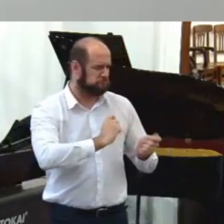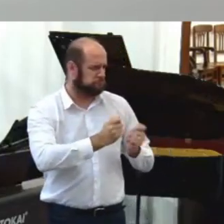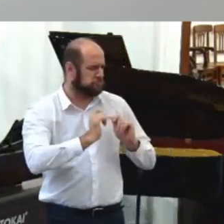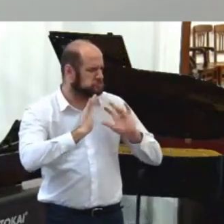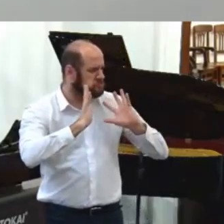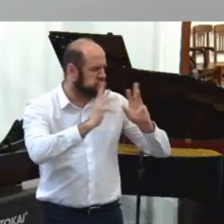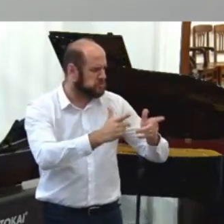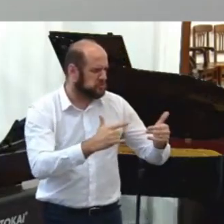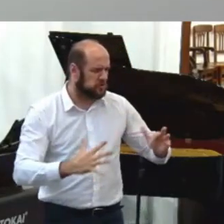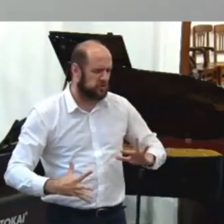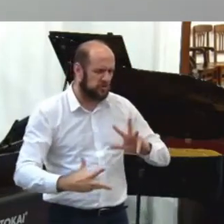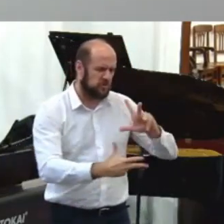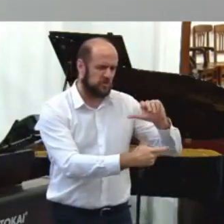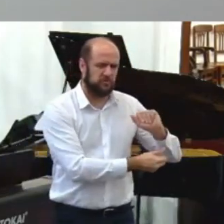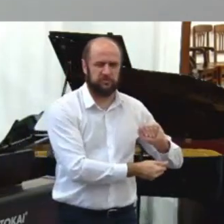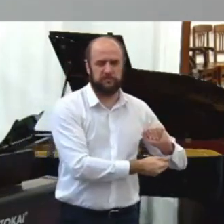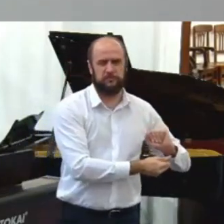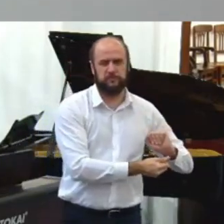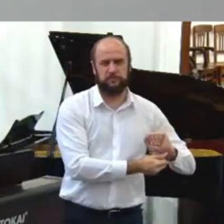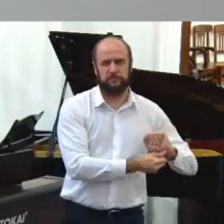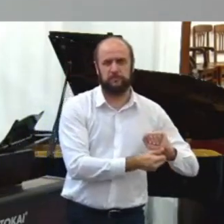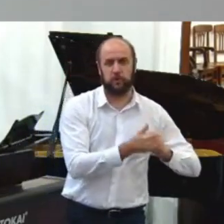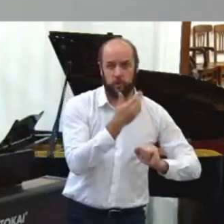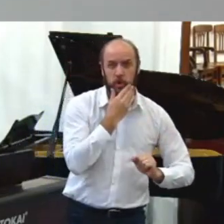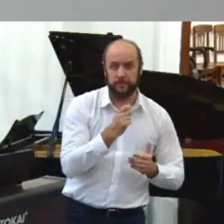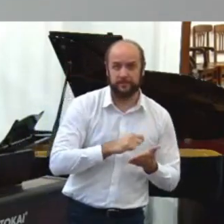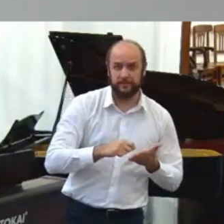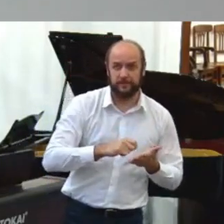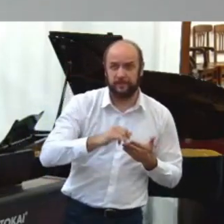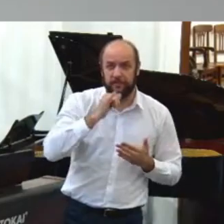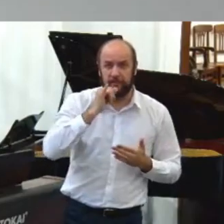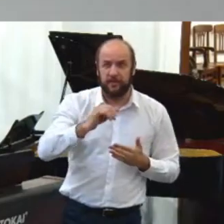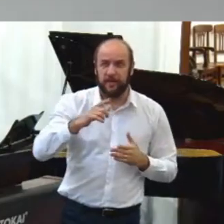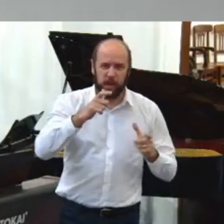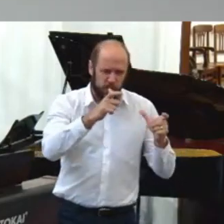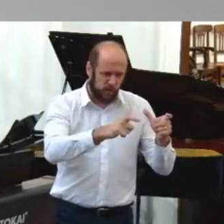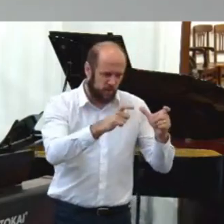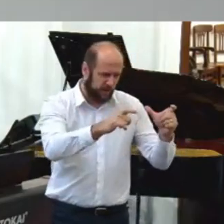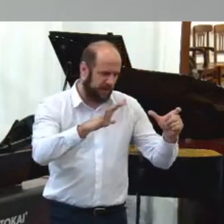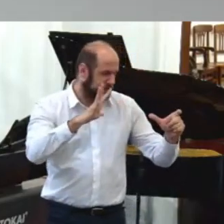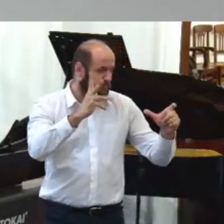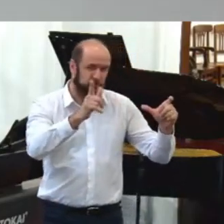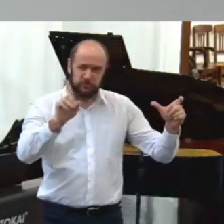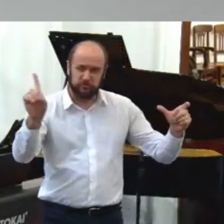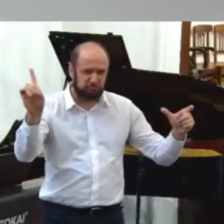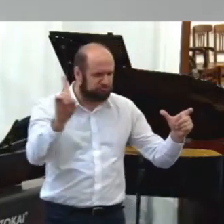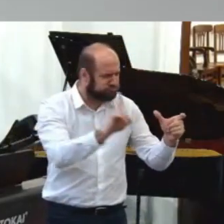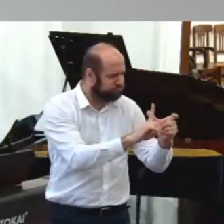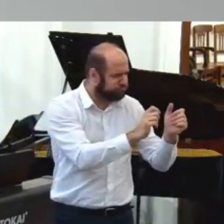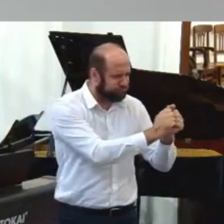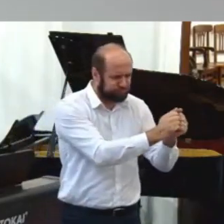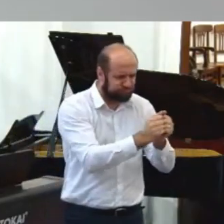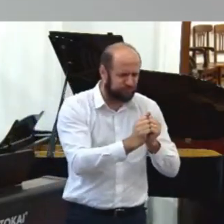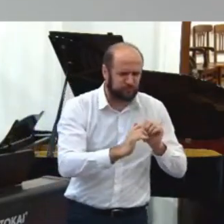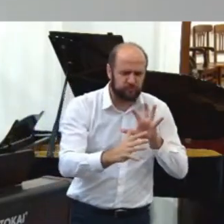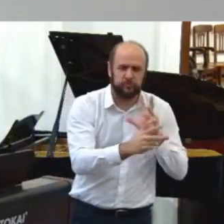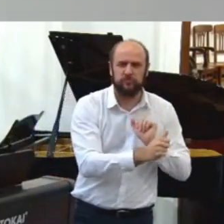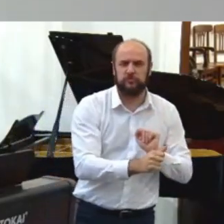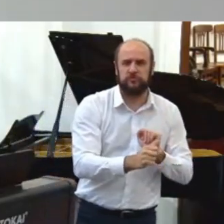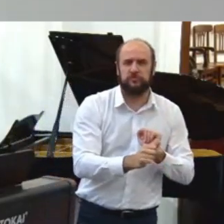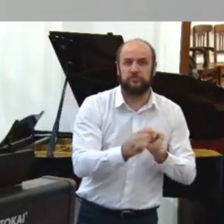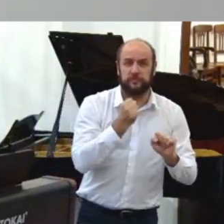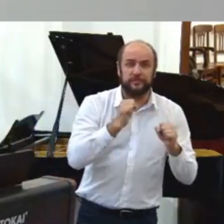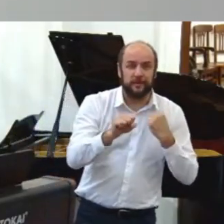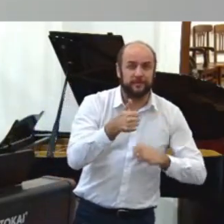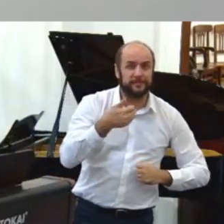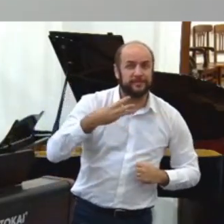Deus. O mesmo Kuyper diz que não há nenhum lugar que Deus não esteja. O autor do Salmo 139